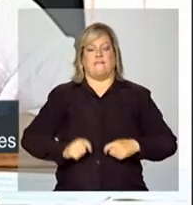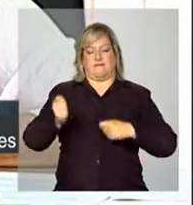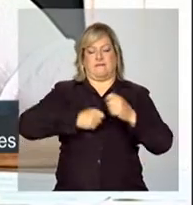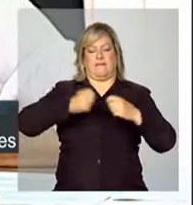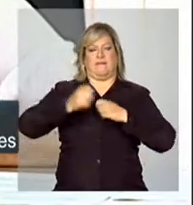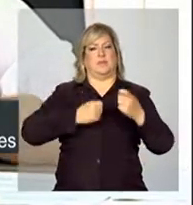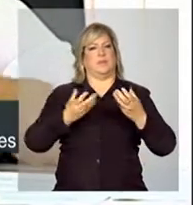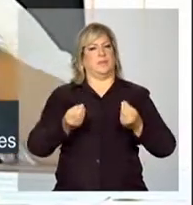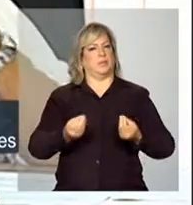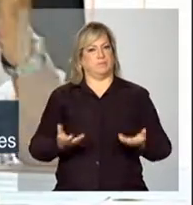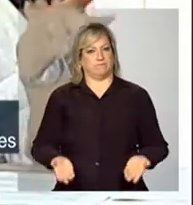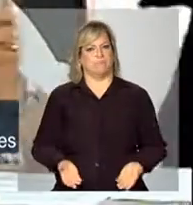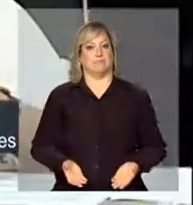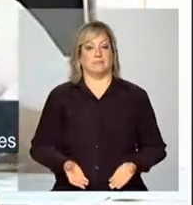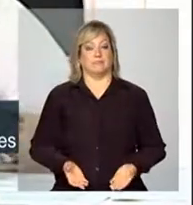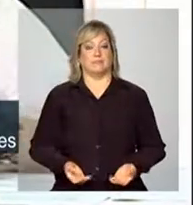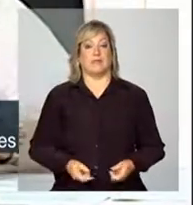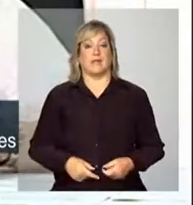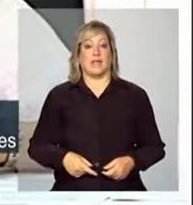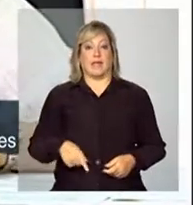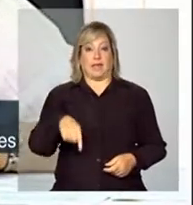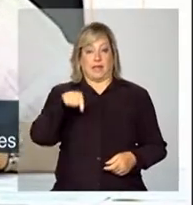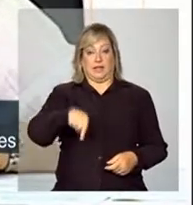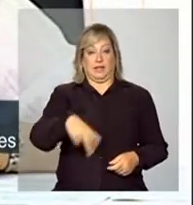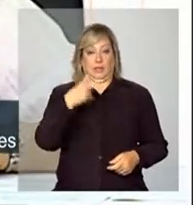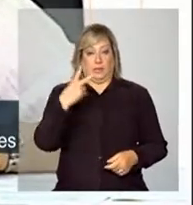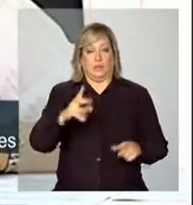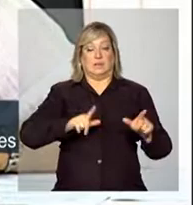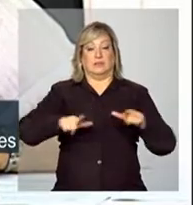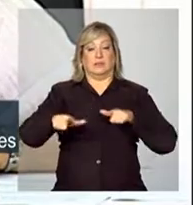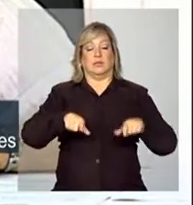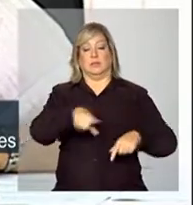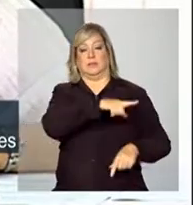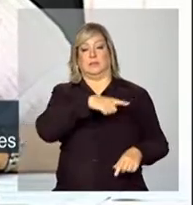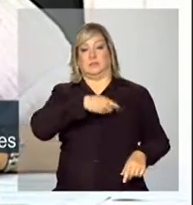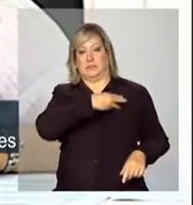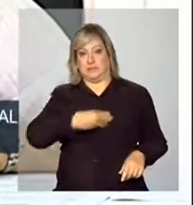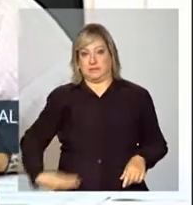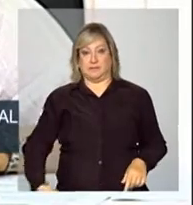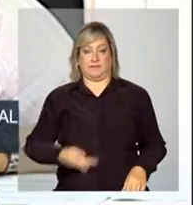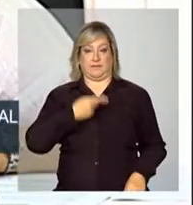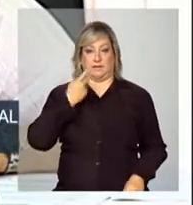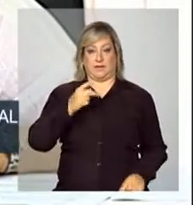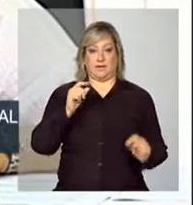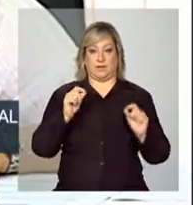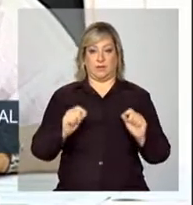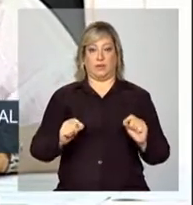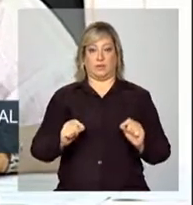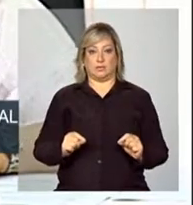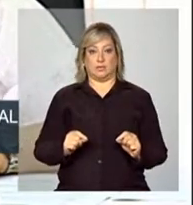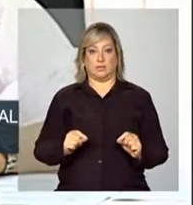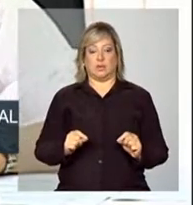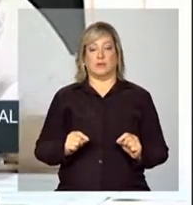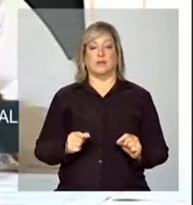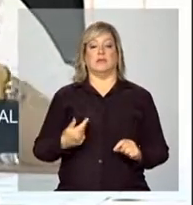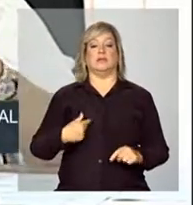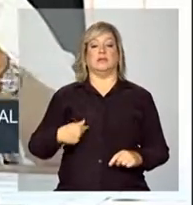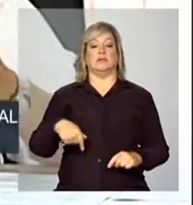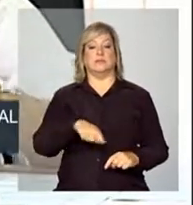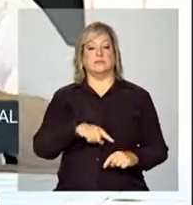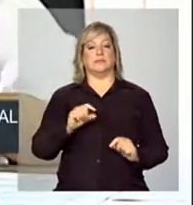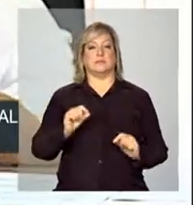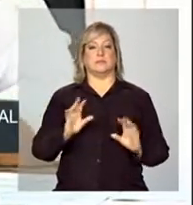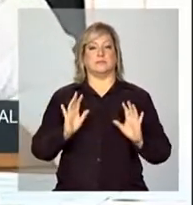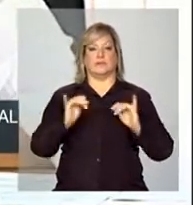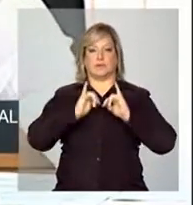e essas duas ações que o ministro disse que nós atuamos